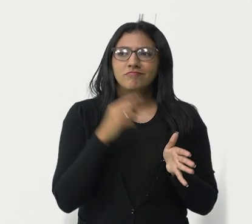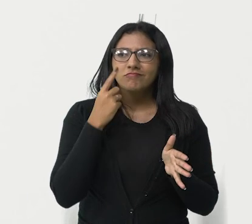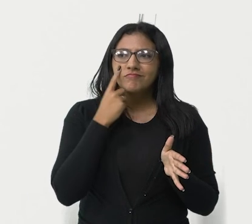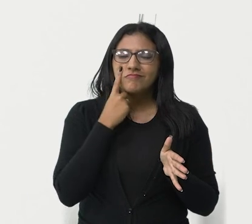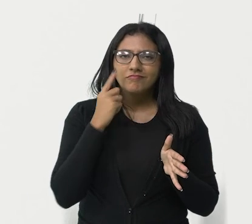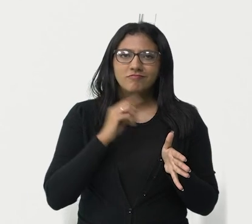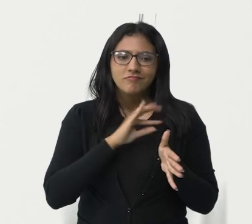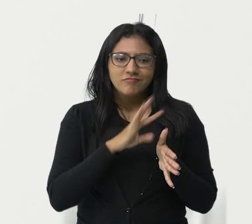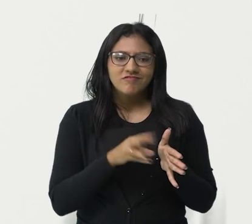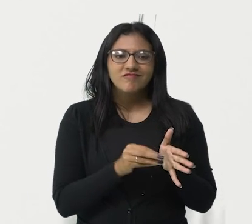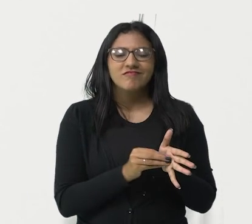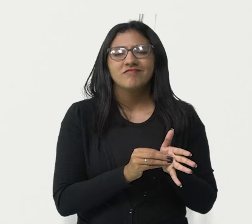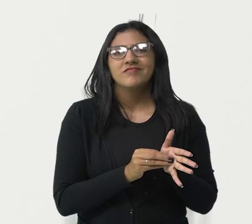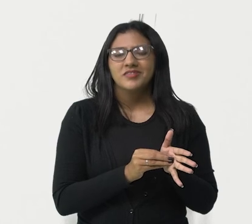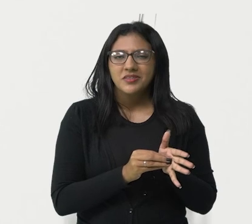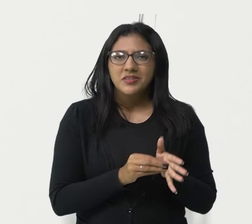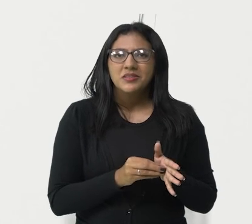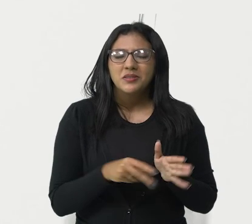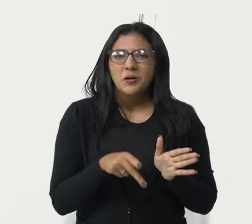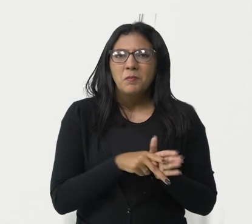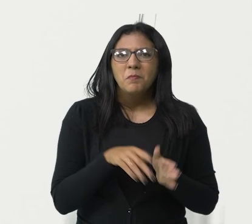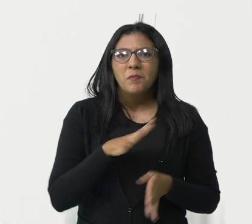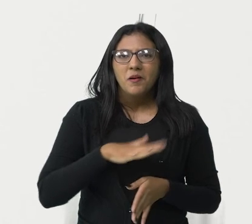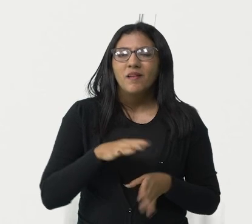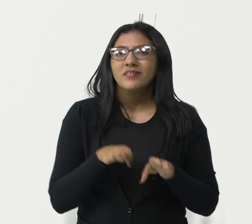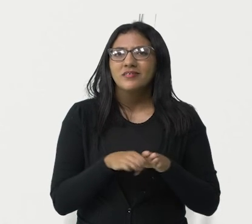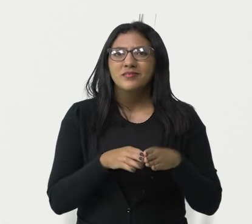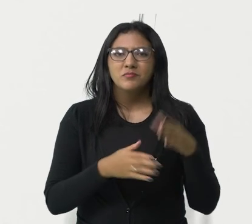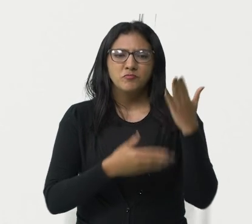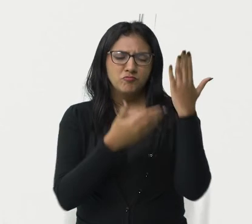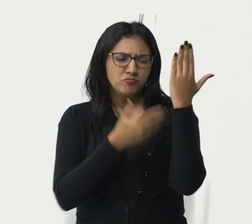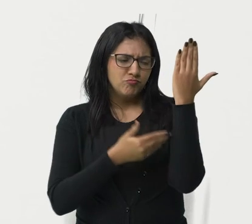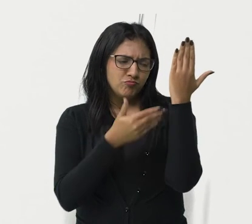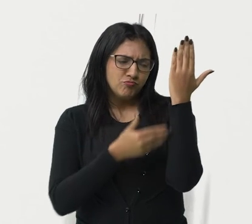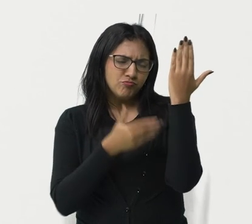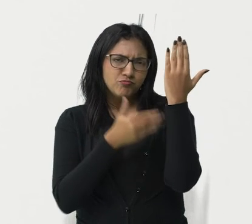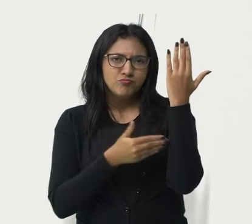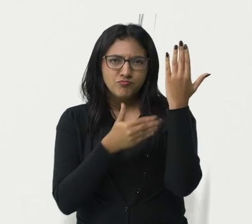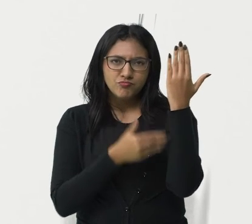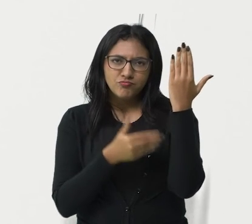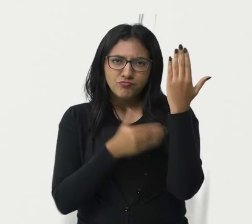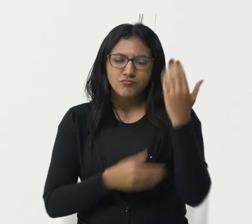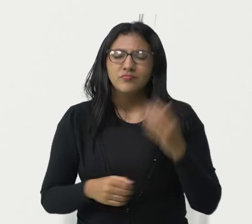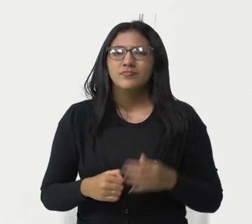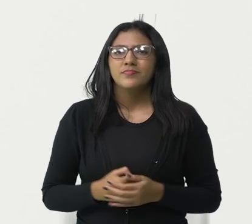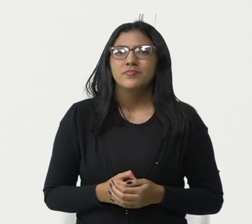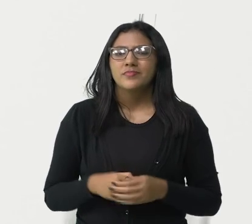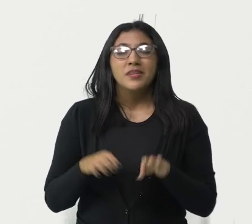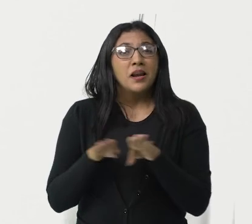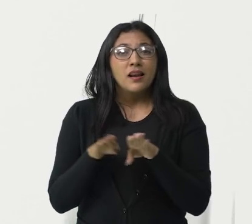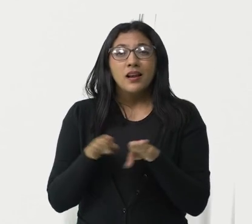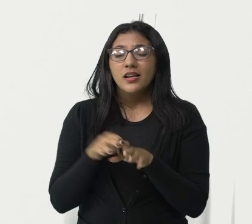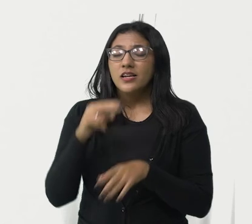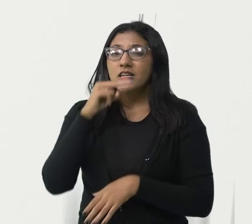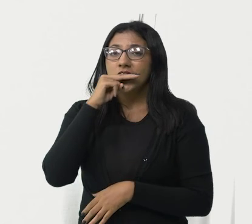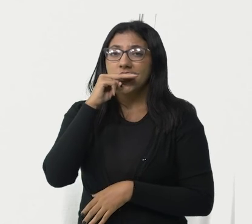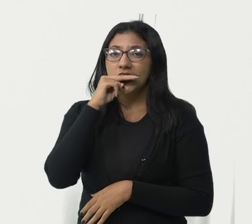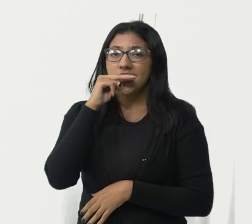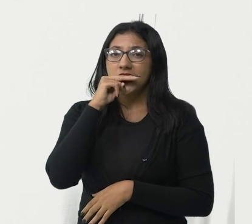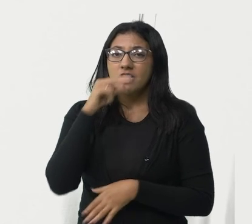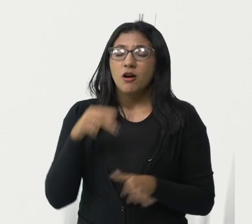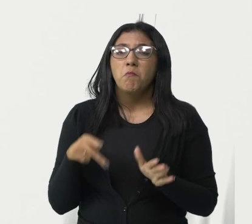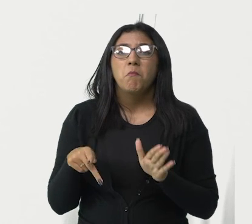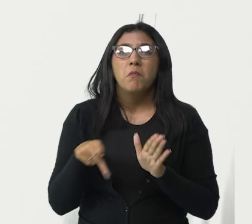aí das drogas do sertão e também exploração da borracha. A cana-de-açúcar, né, que pega principalmente